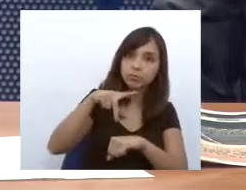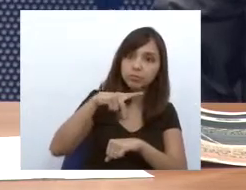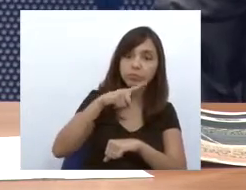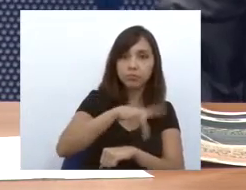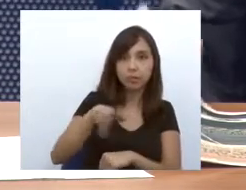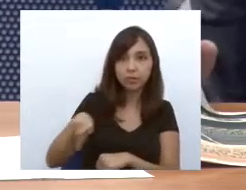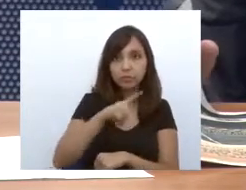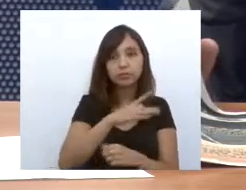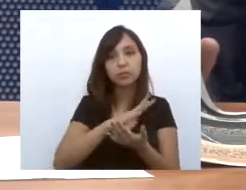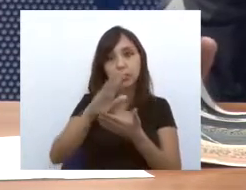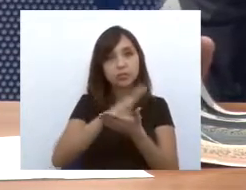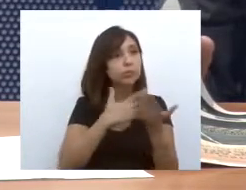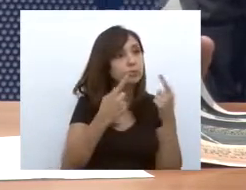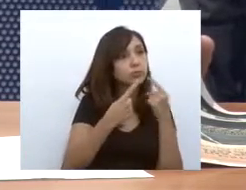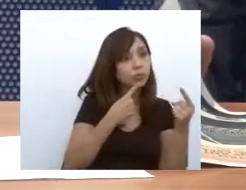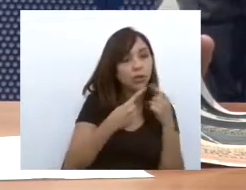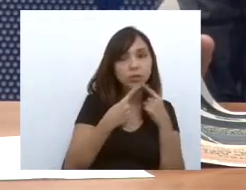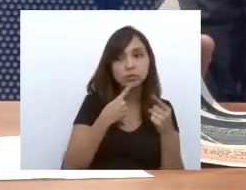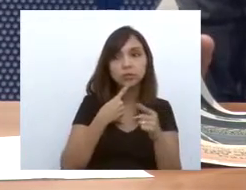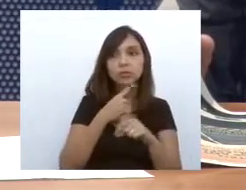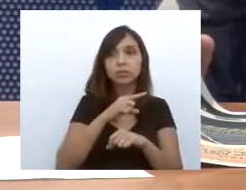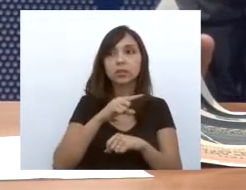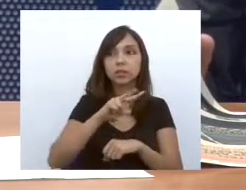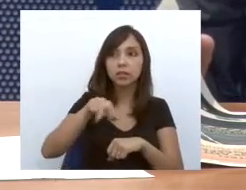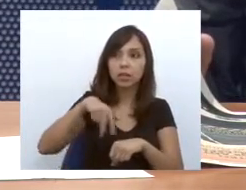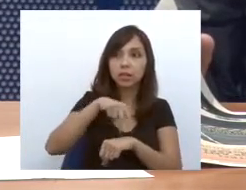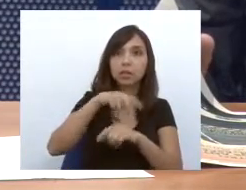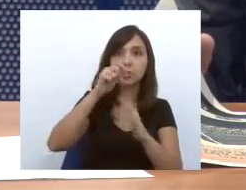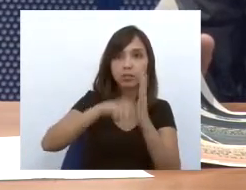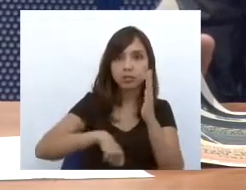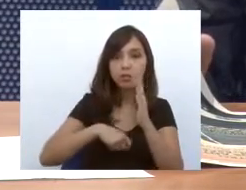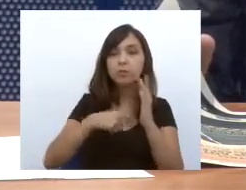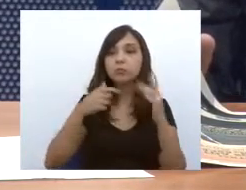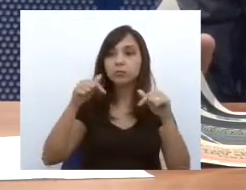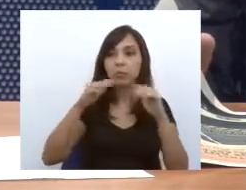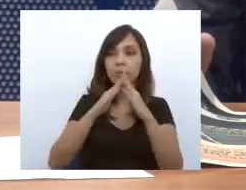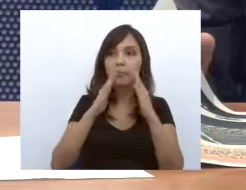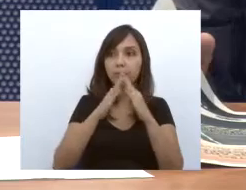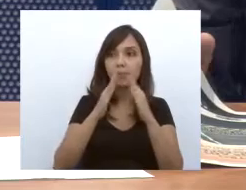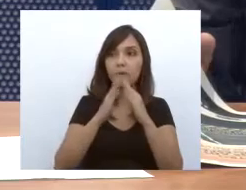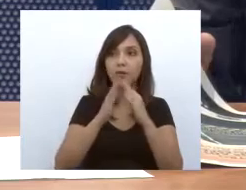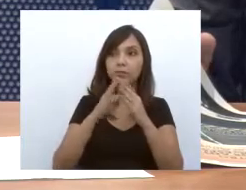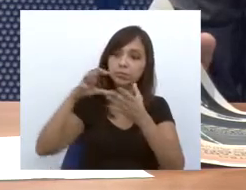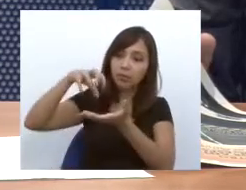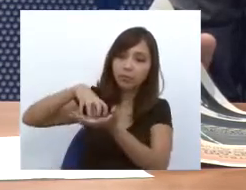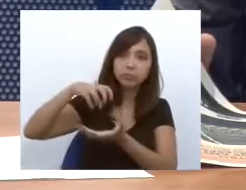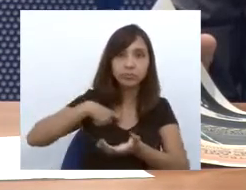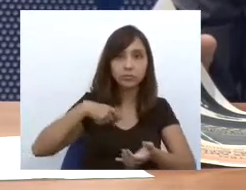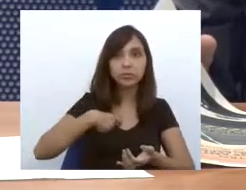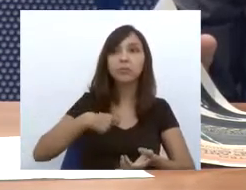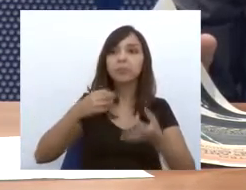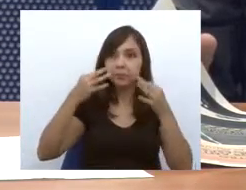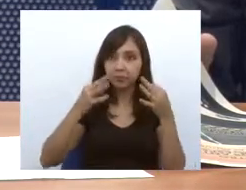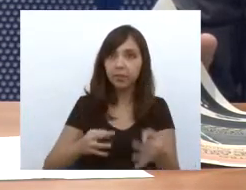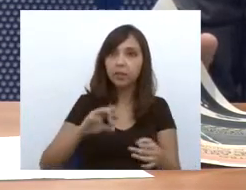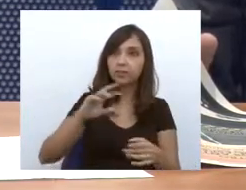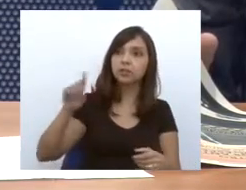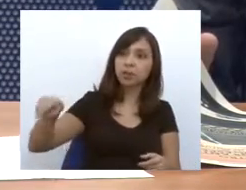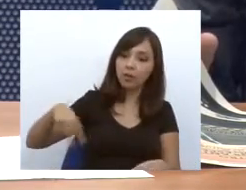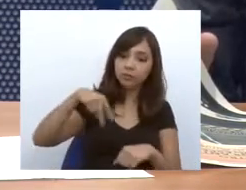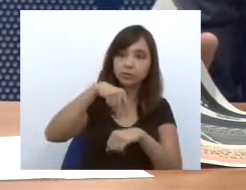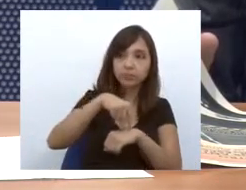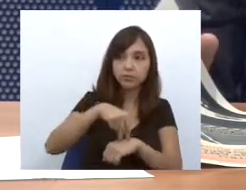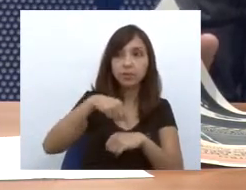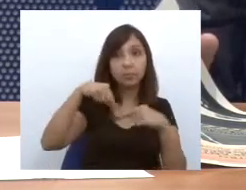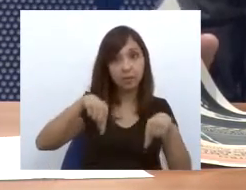até conversei com a Rosani, falei, Rosani, escreva na tribuna livre, minha amiga de infância, mora no meu bairro, então assim, com certeza venha falar com o maior prazer,